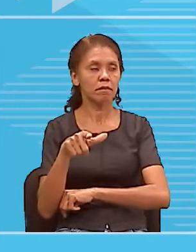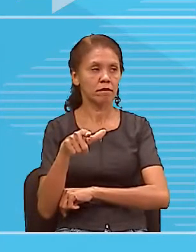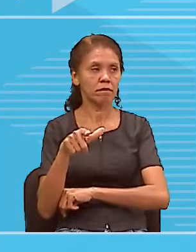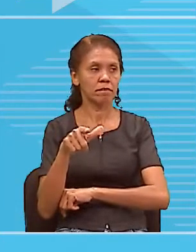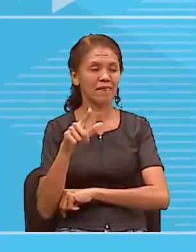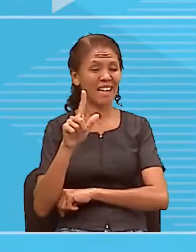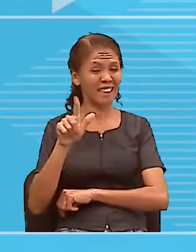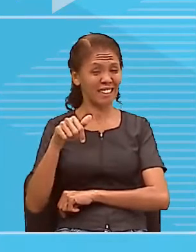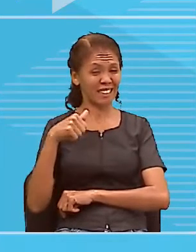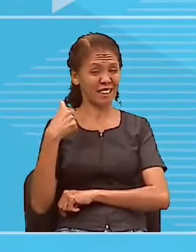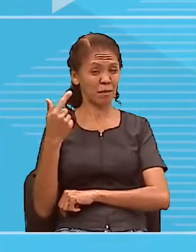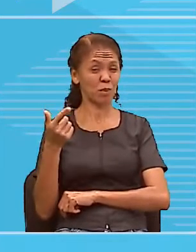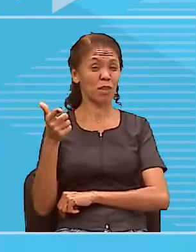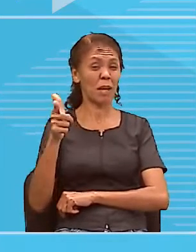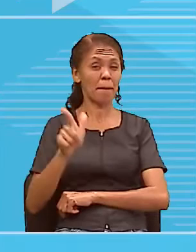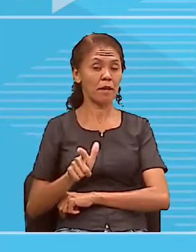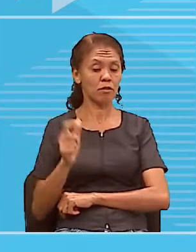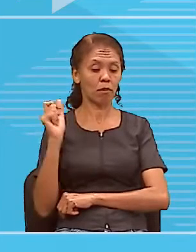outra Pedrinha